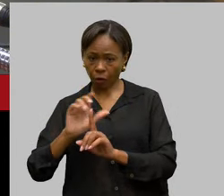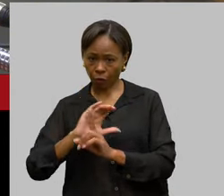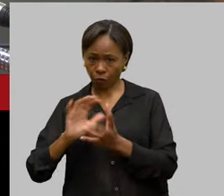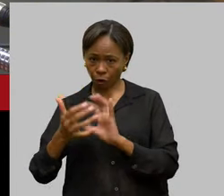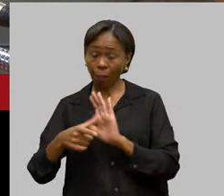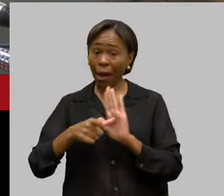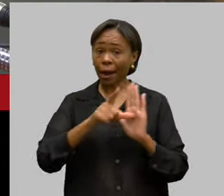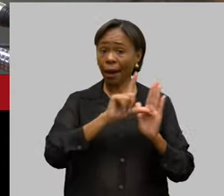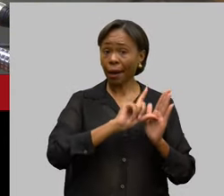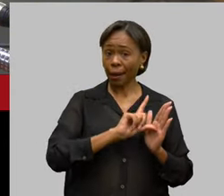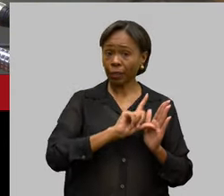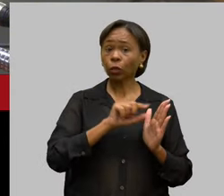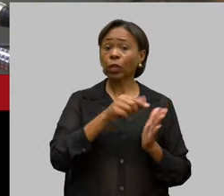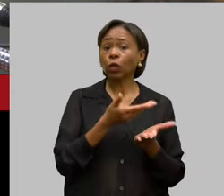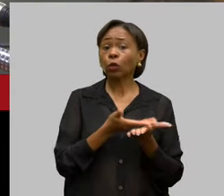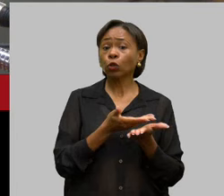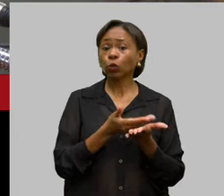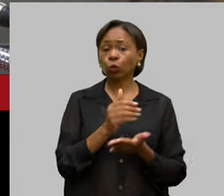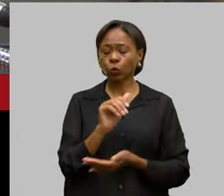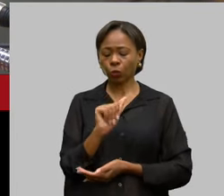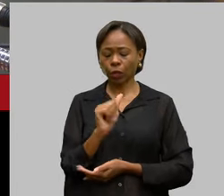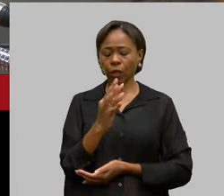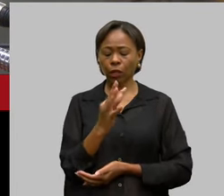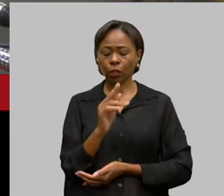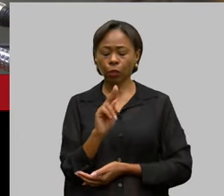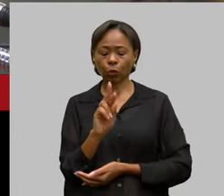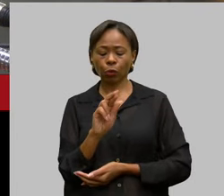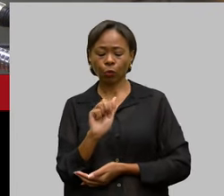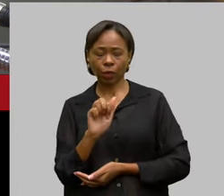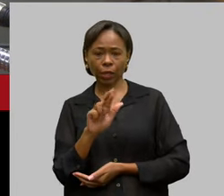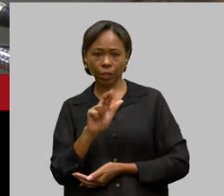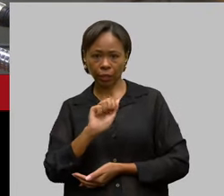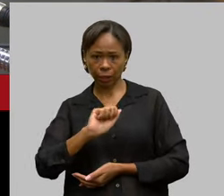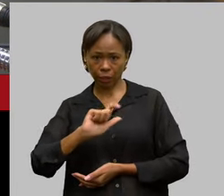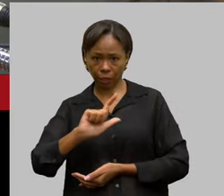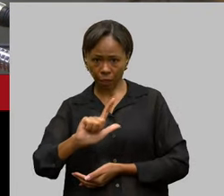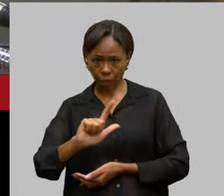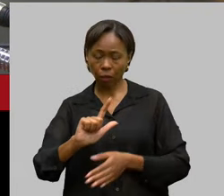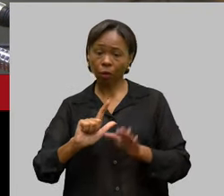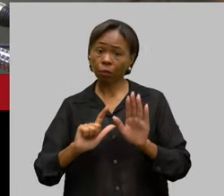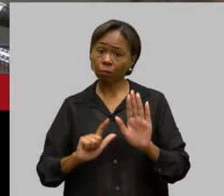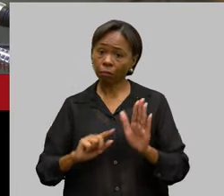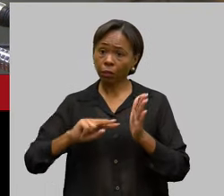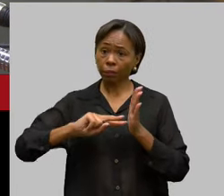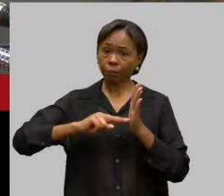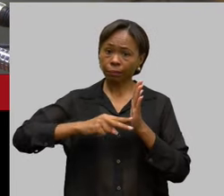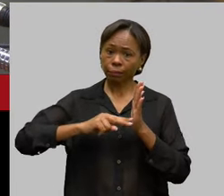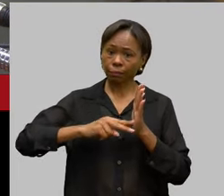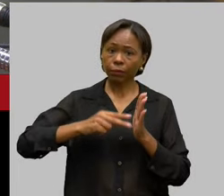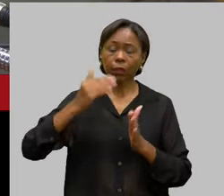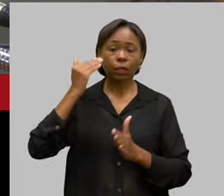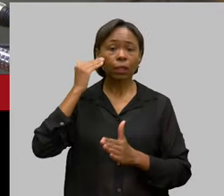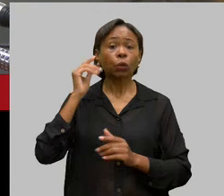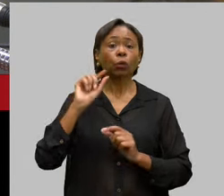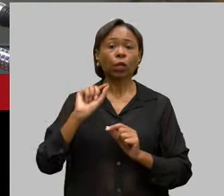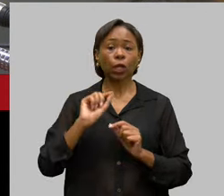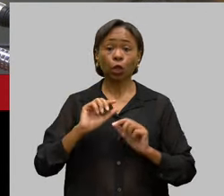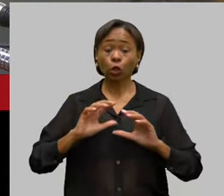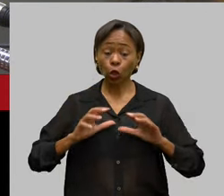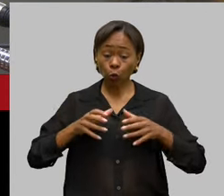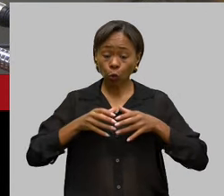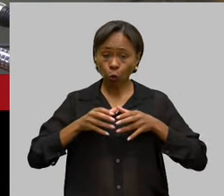contrapor-se ao nosso e o sindicato no papel dele entendeu que a nossa atuária